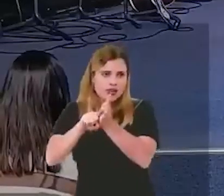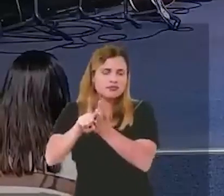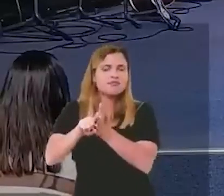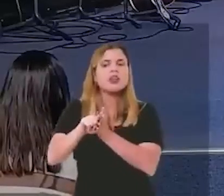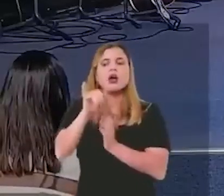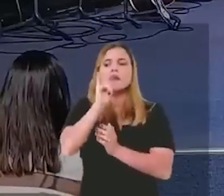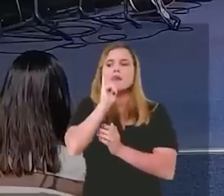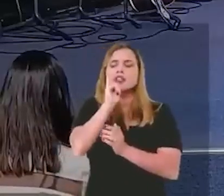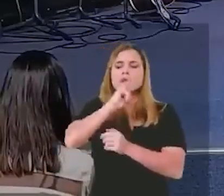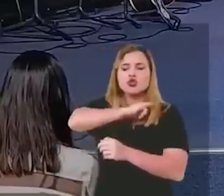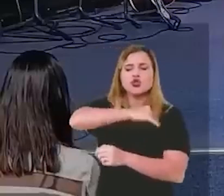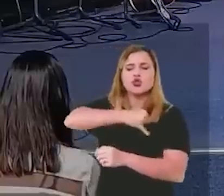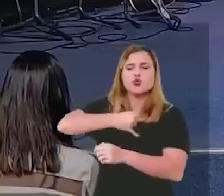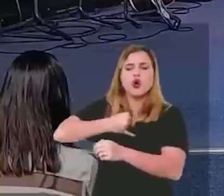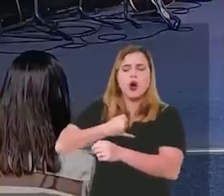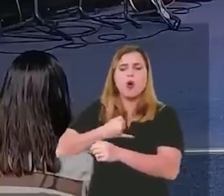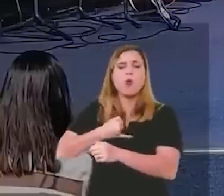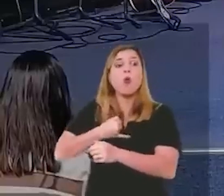e põe na introdução,